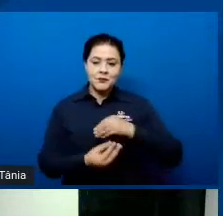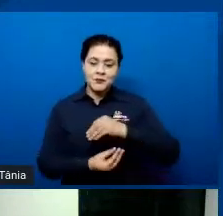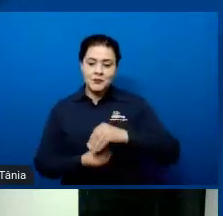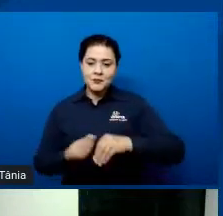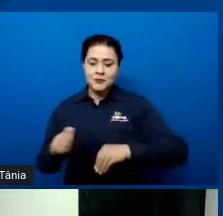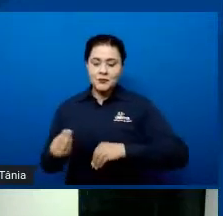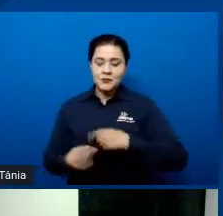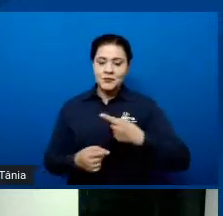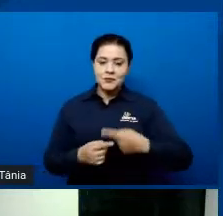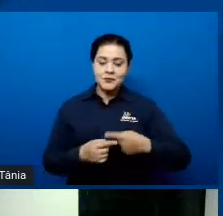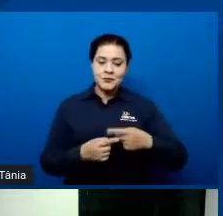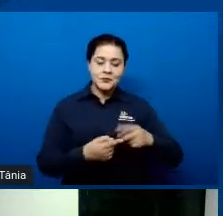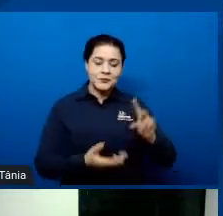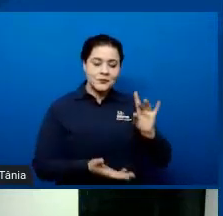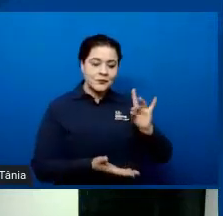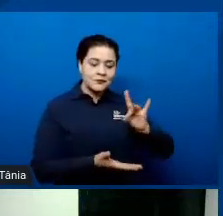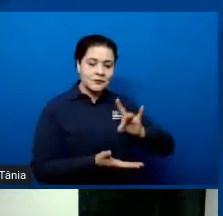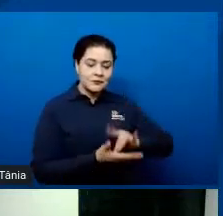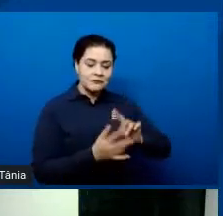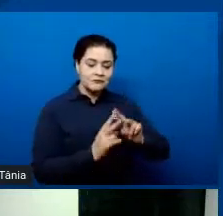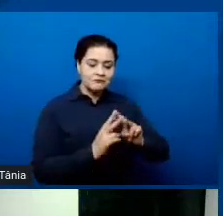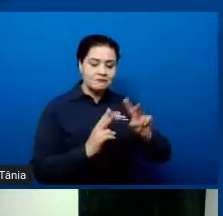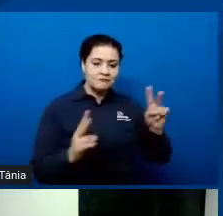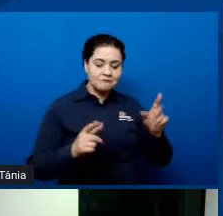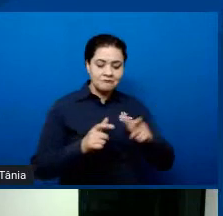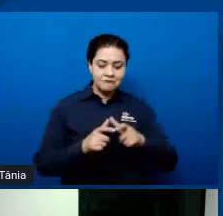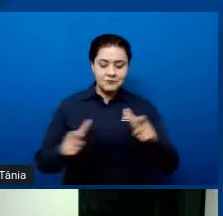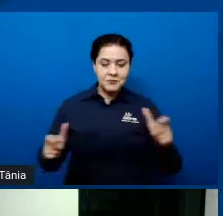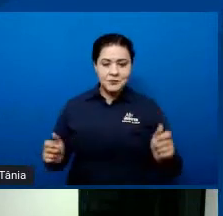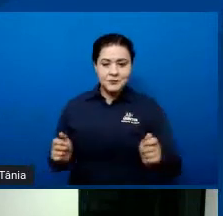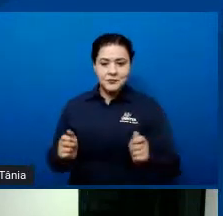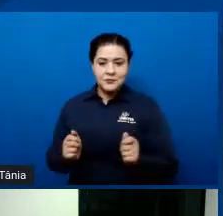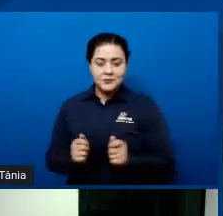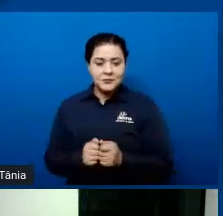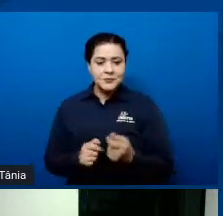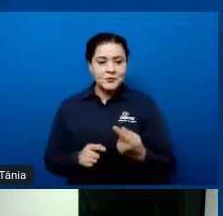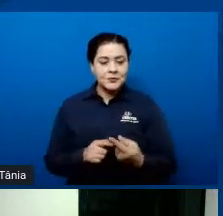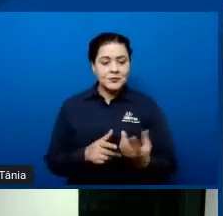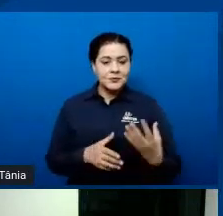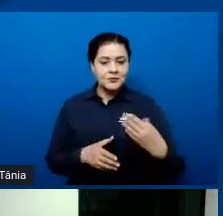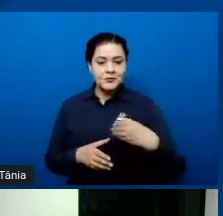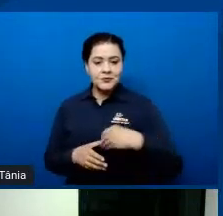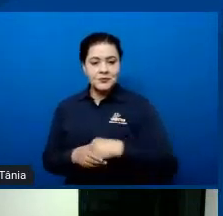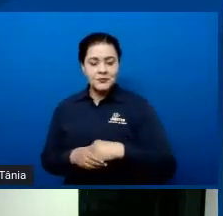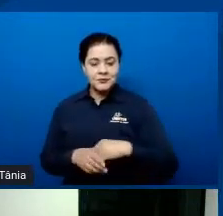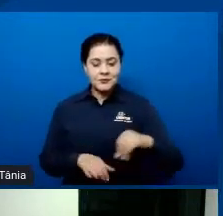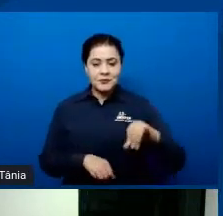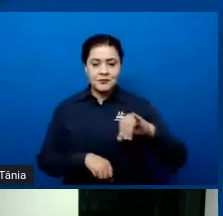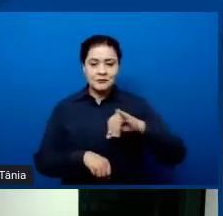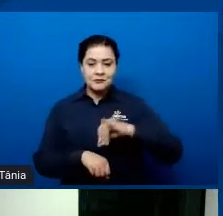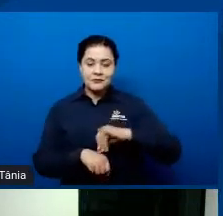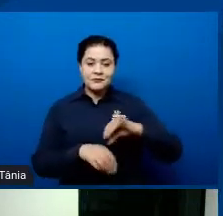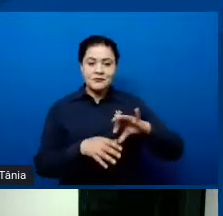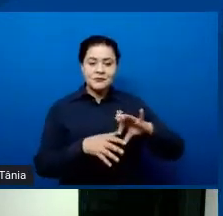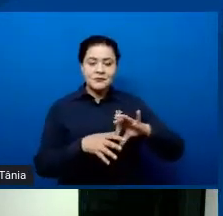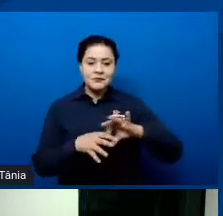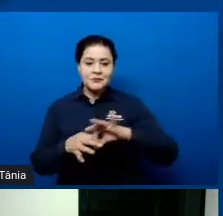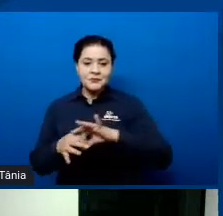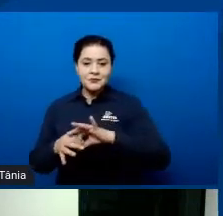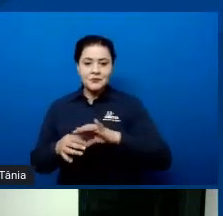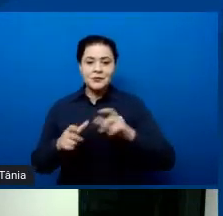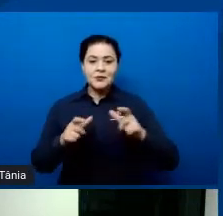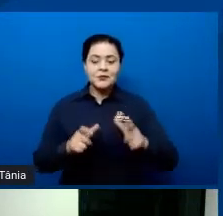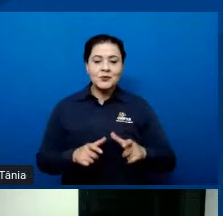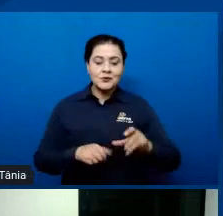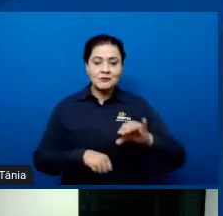virtual e a aumentada junto. Vocês notem que eles estão dentro do centro operatório, né? E não